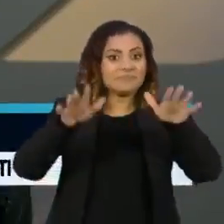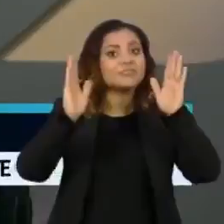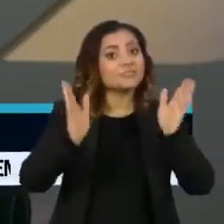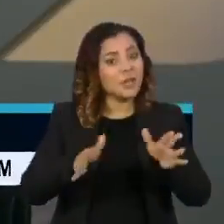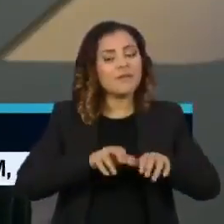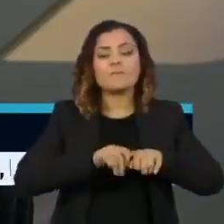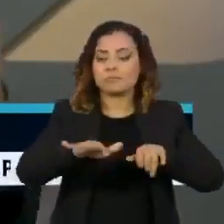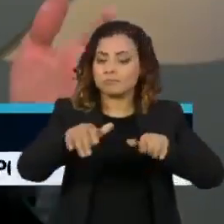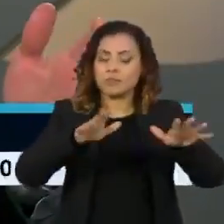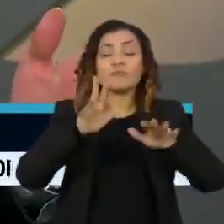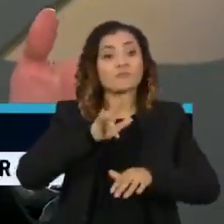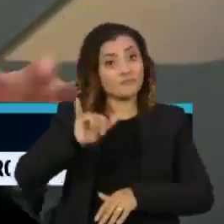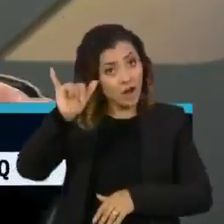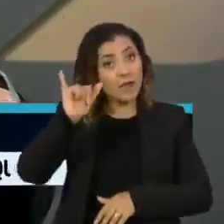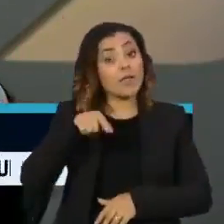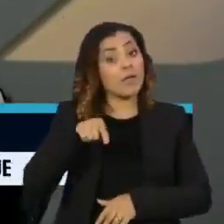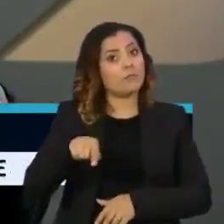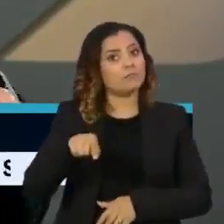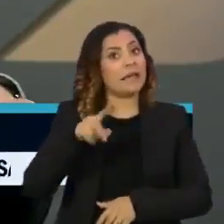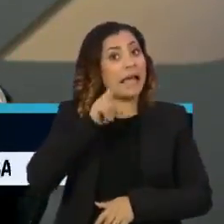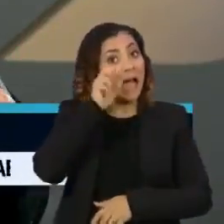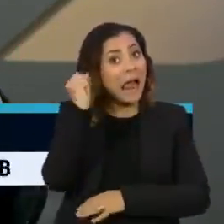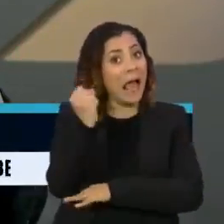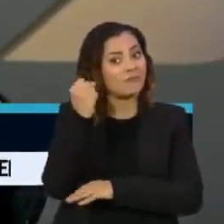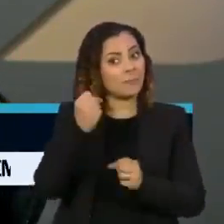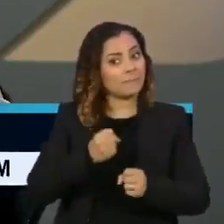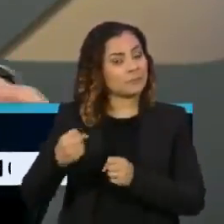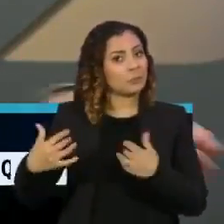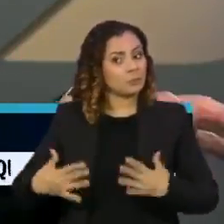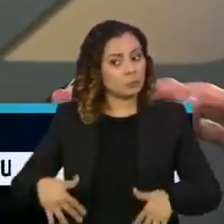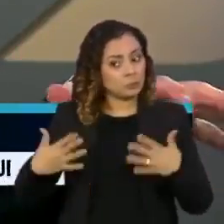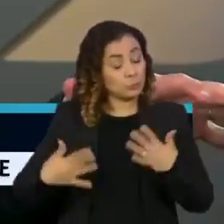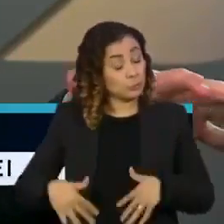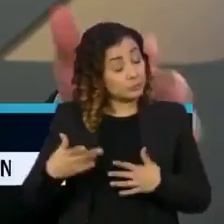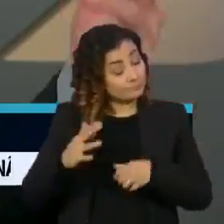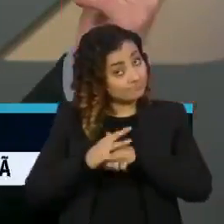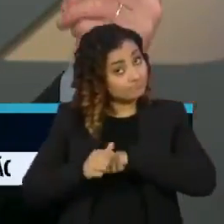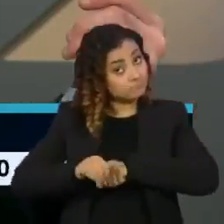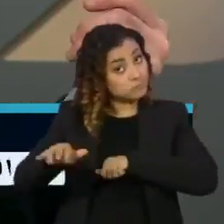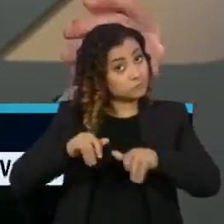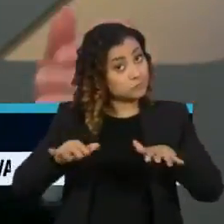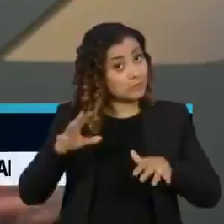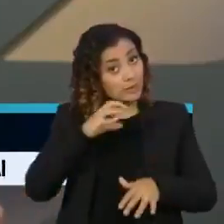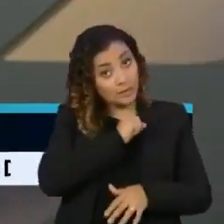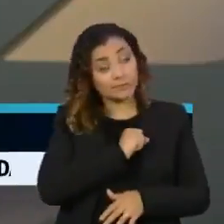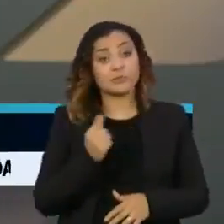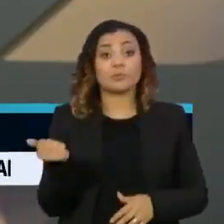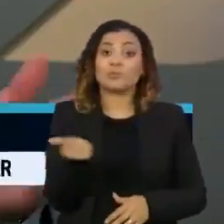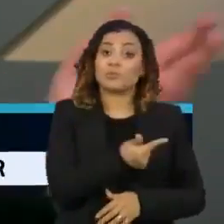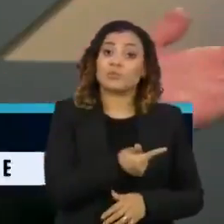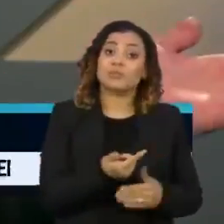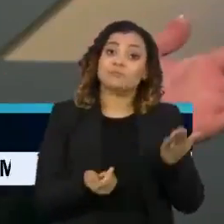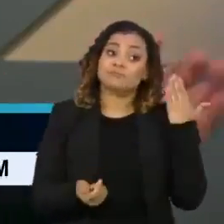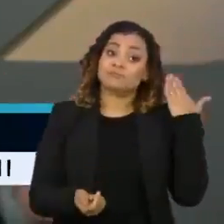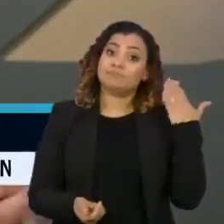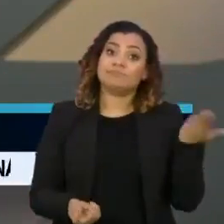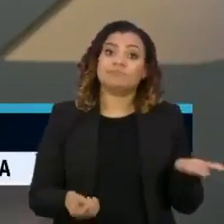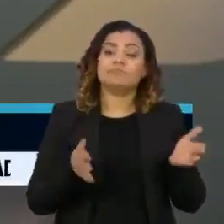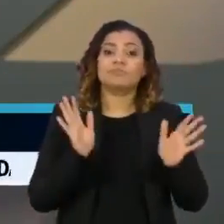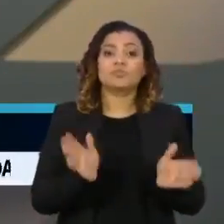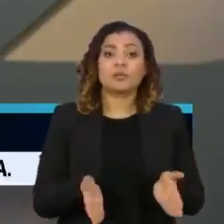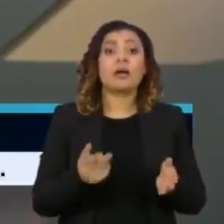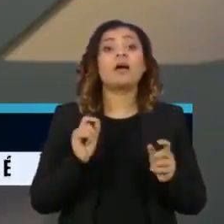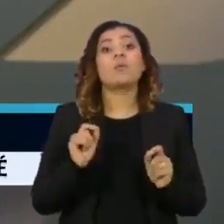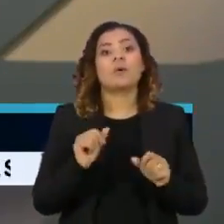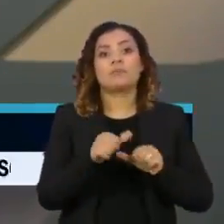vai dominar ela é muito mais poderosa do ponto de vista de disseminação do que a variante com a qual nós